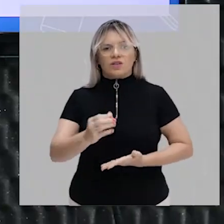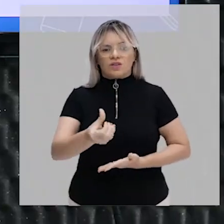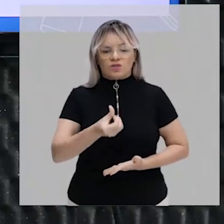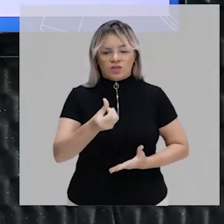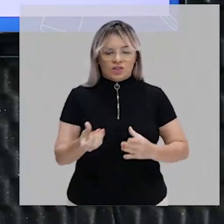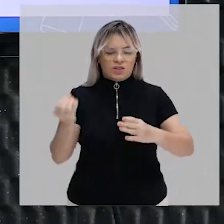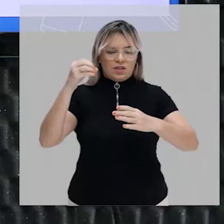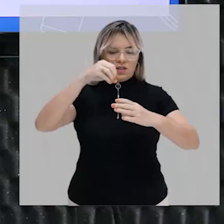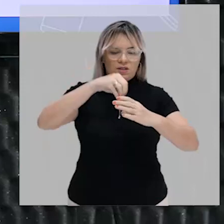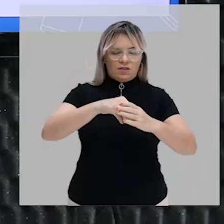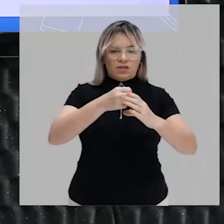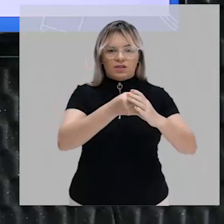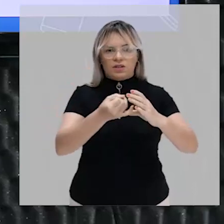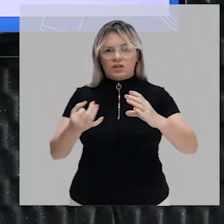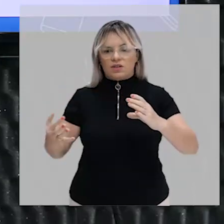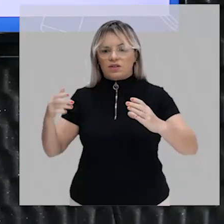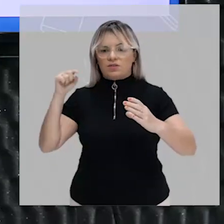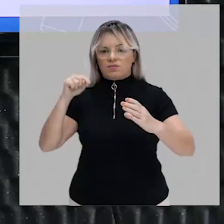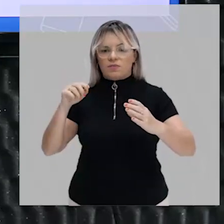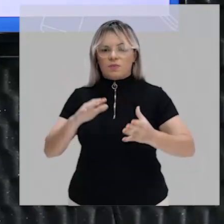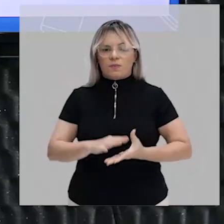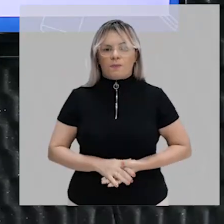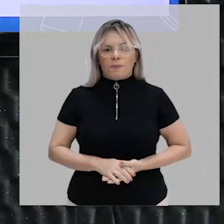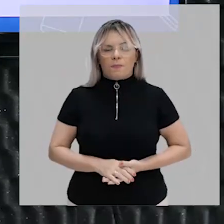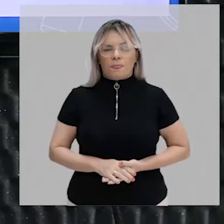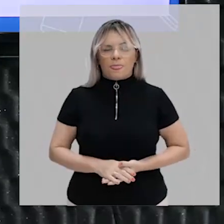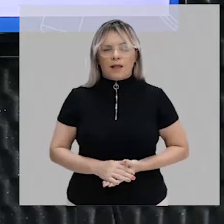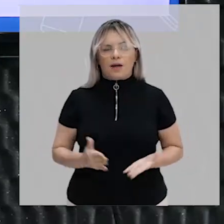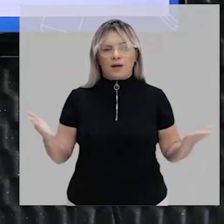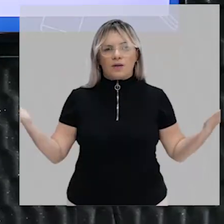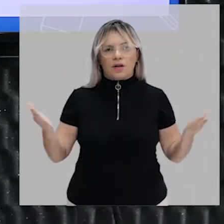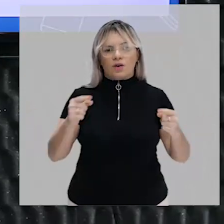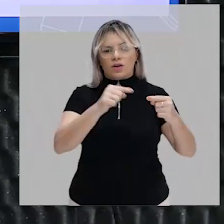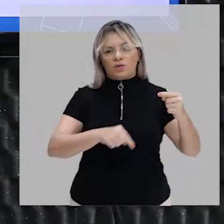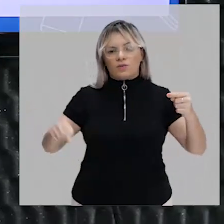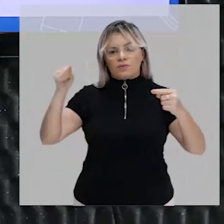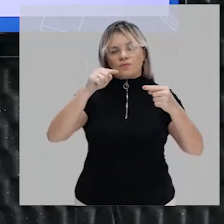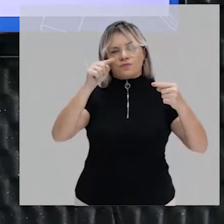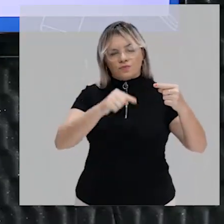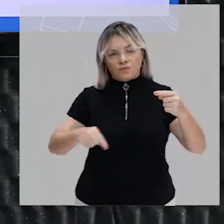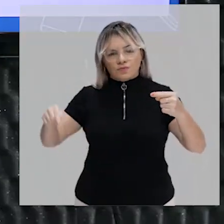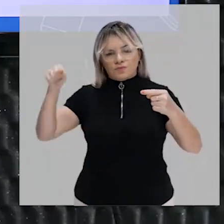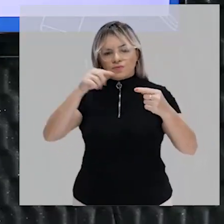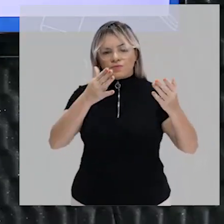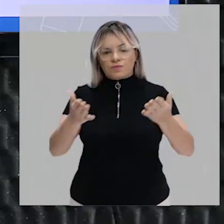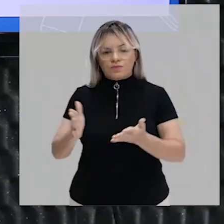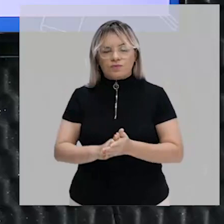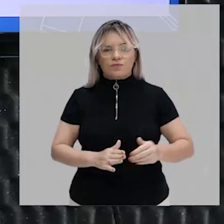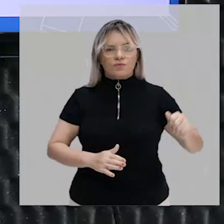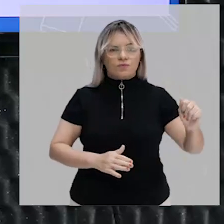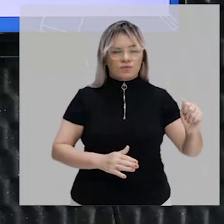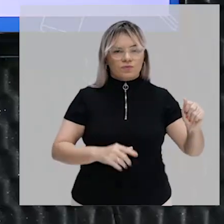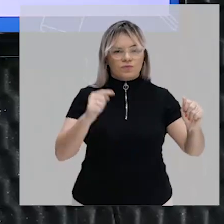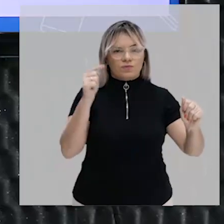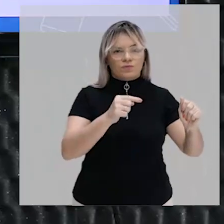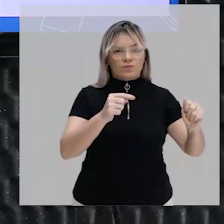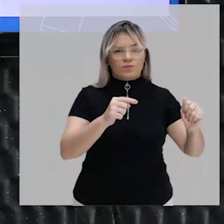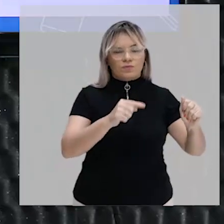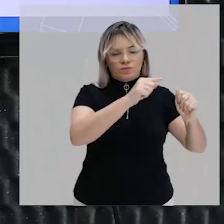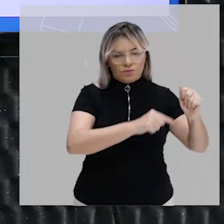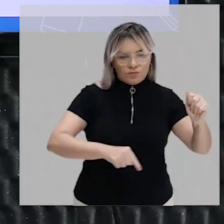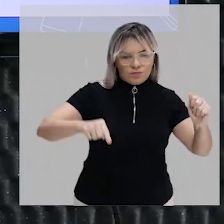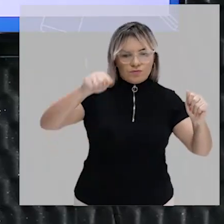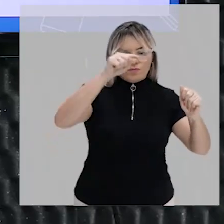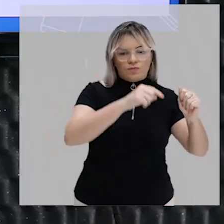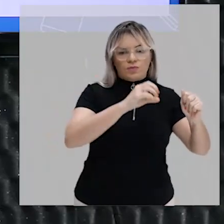ver também o mesmo exemplo, só que agora com diagrama, tá? Veja só, conjunto A, elementos